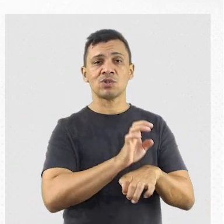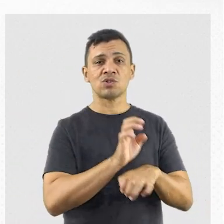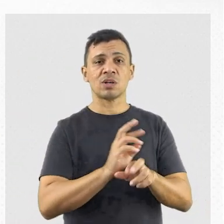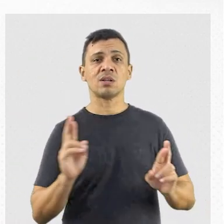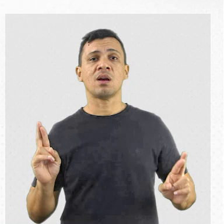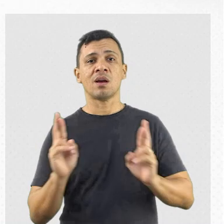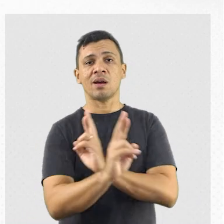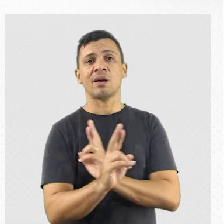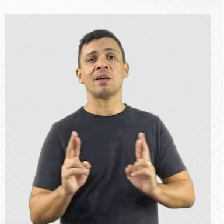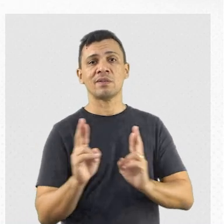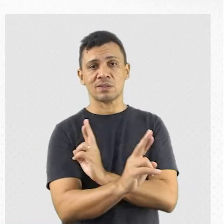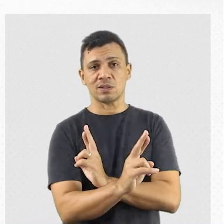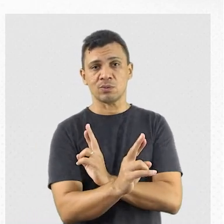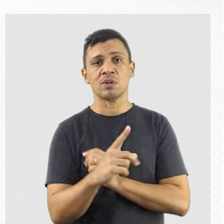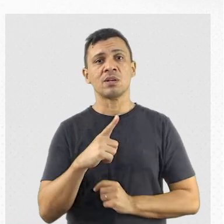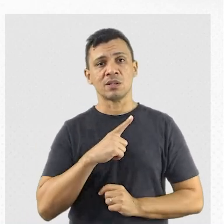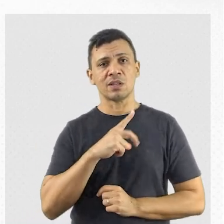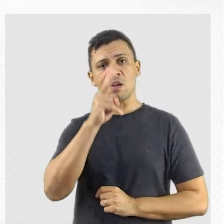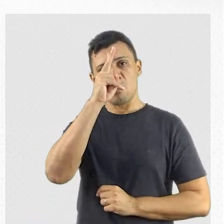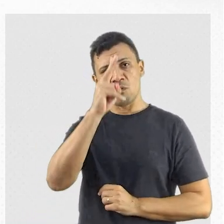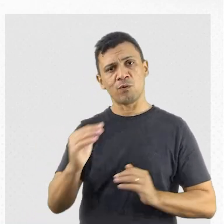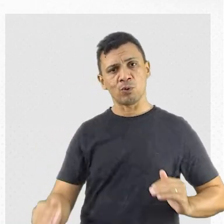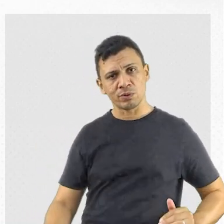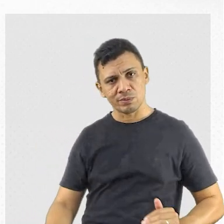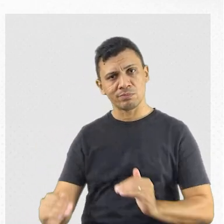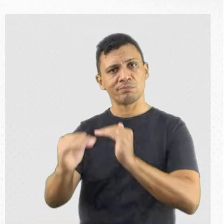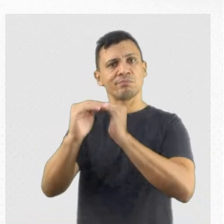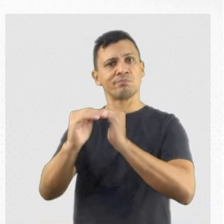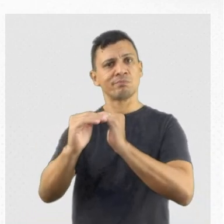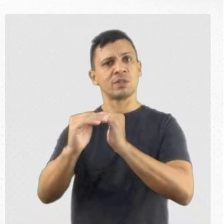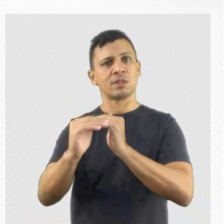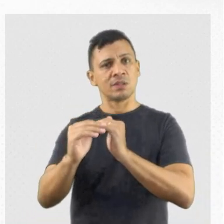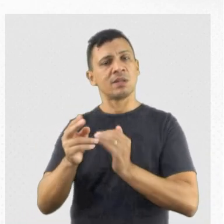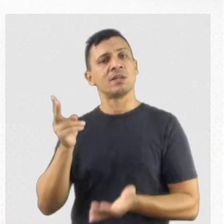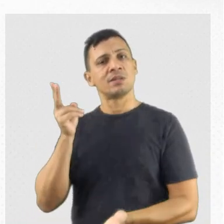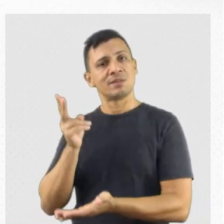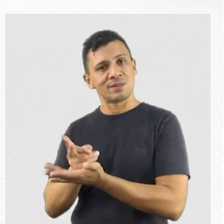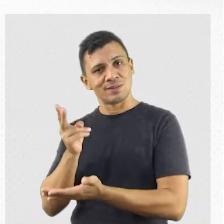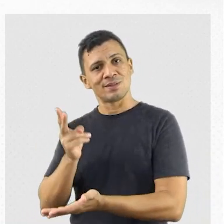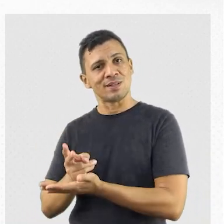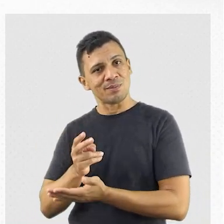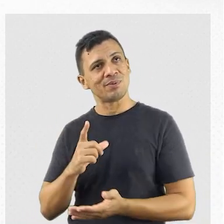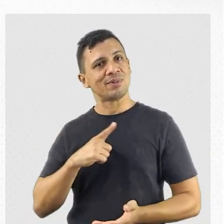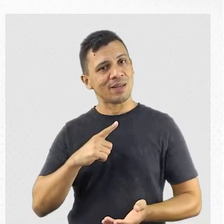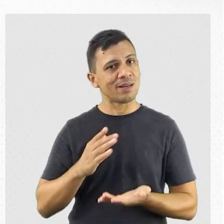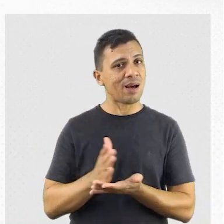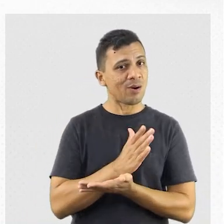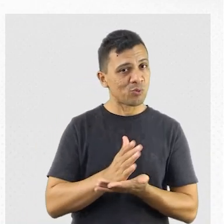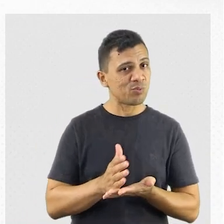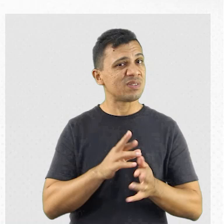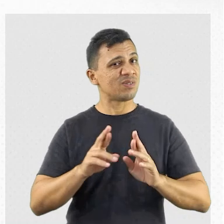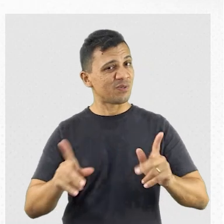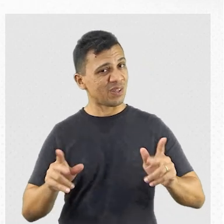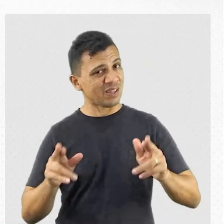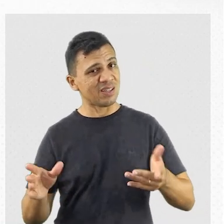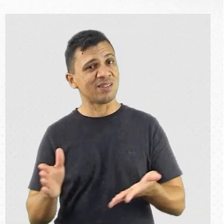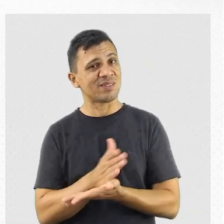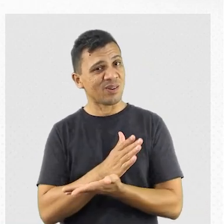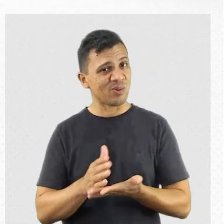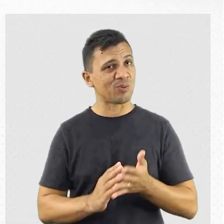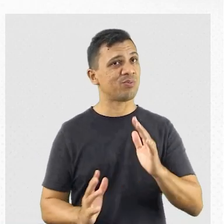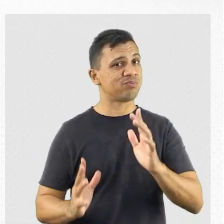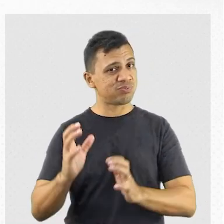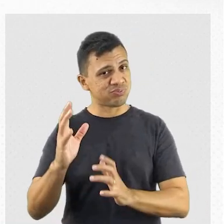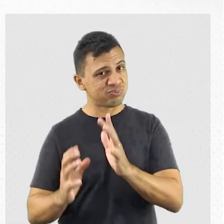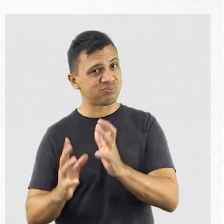se organizar para, em certa medida, mudar as estruturas sociais, mas o tempo inteiro, dentro dessas estruturas sociais,